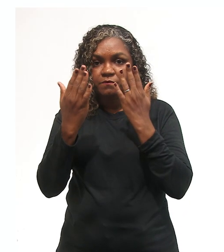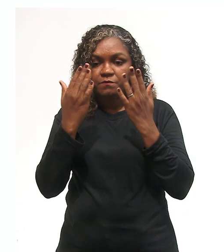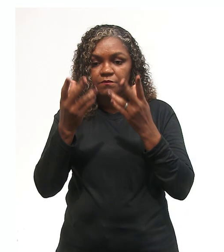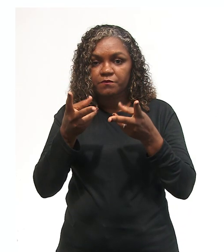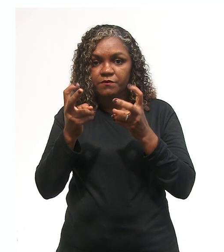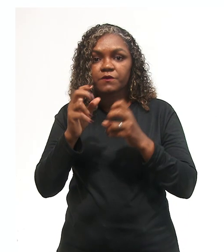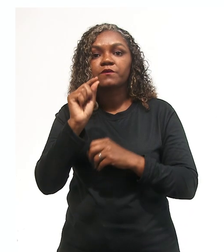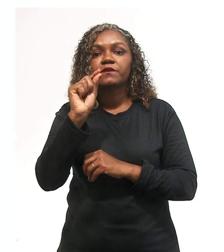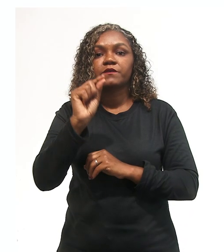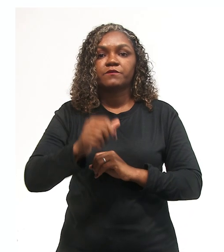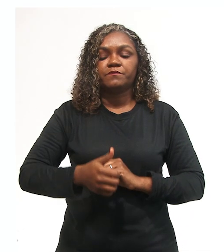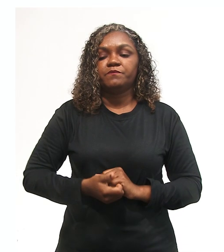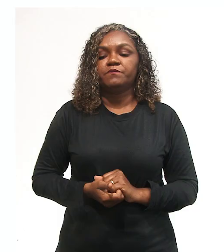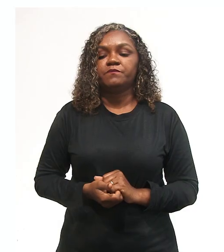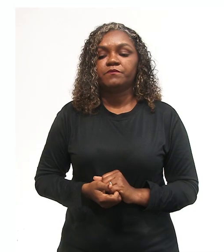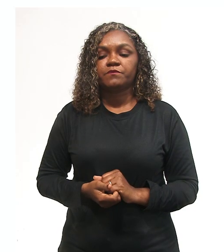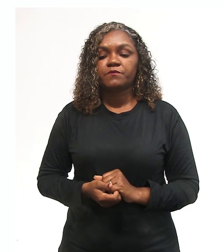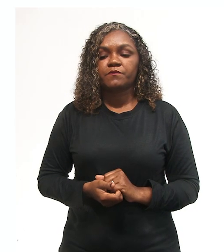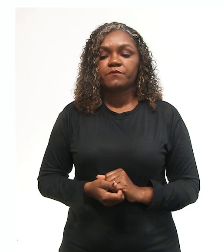né?